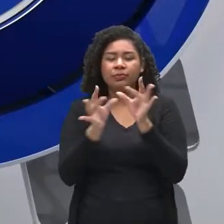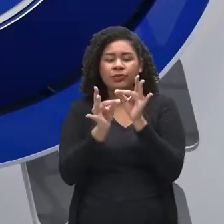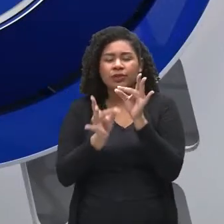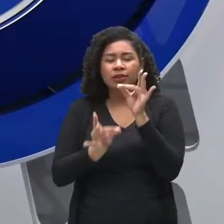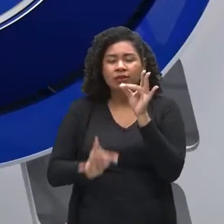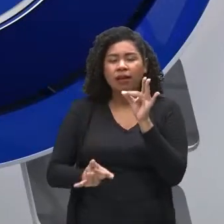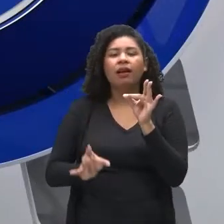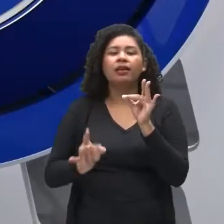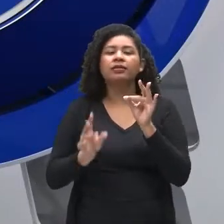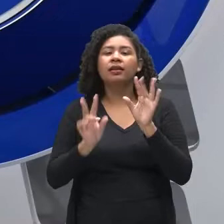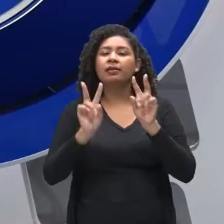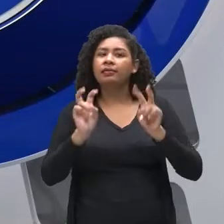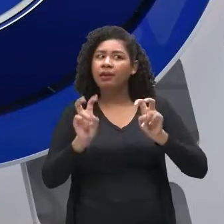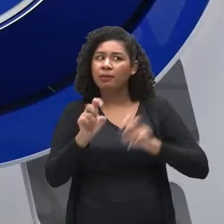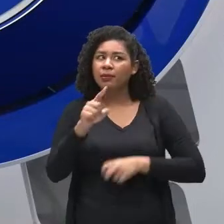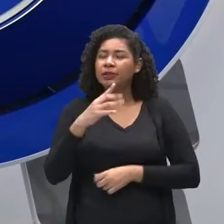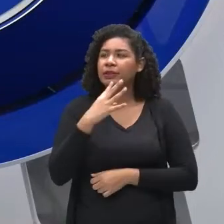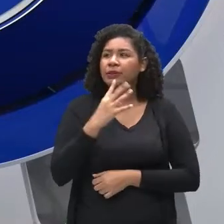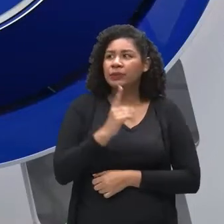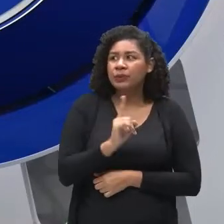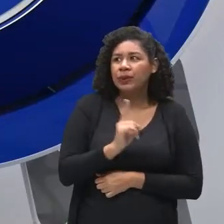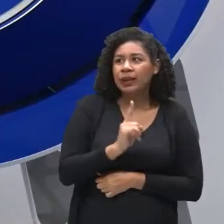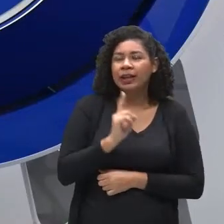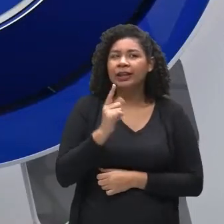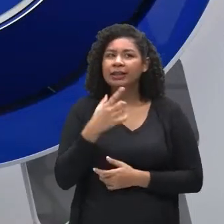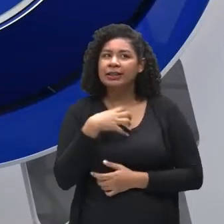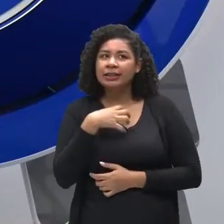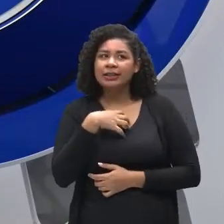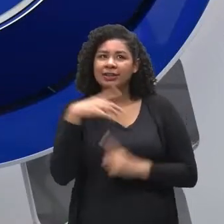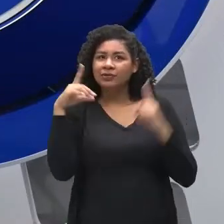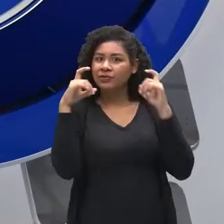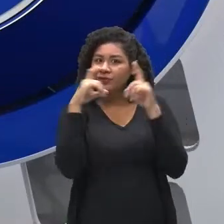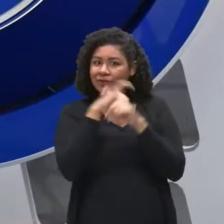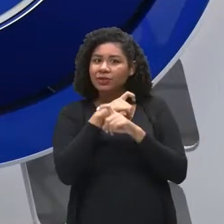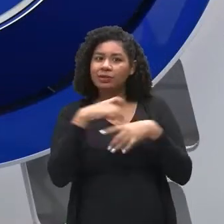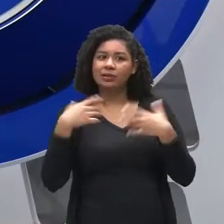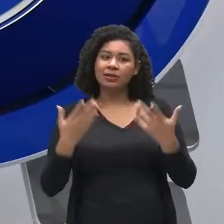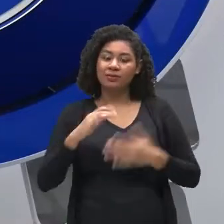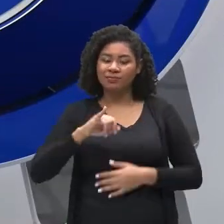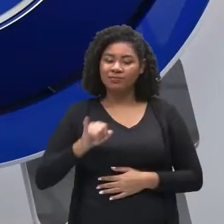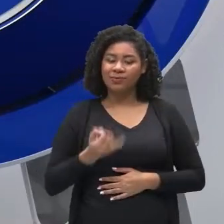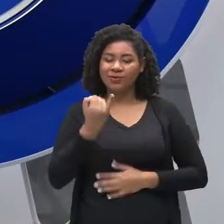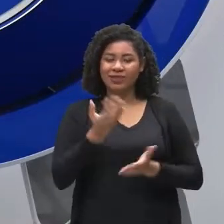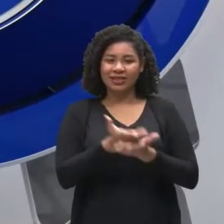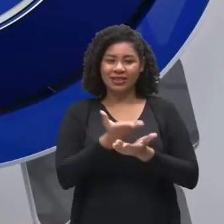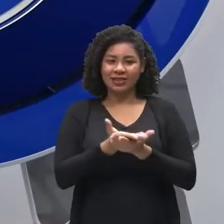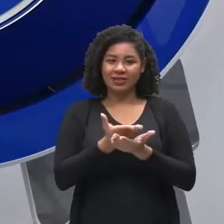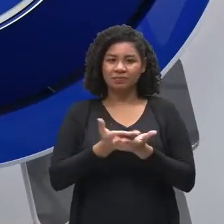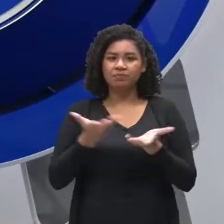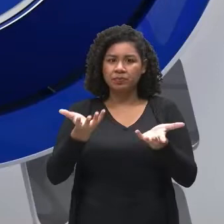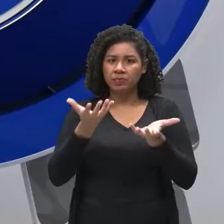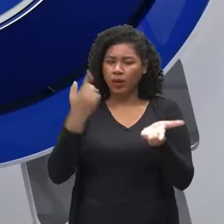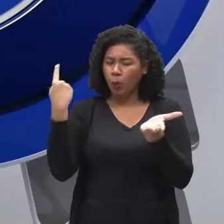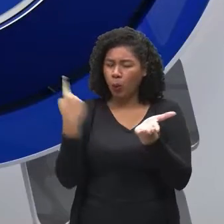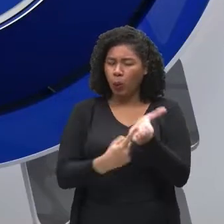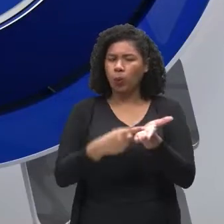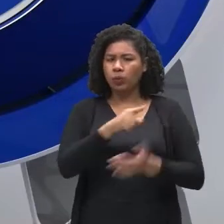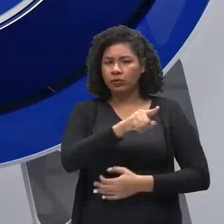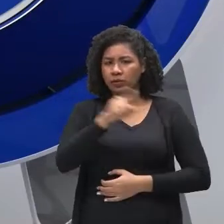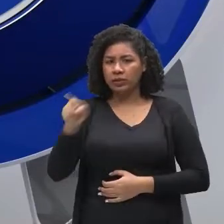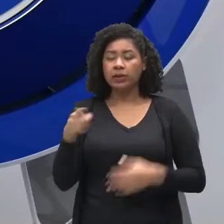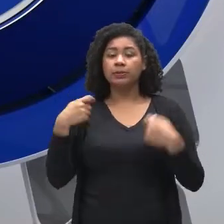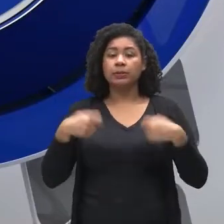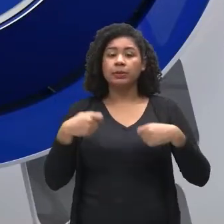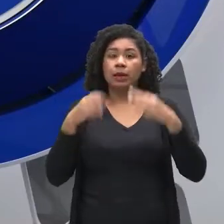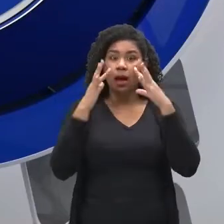esteja tão seguro assim, daqueles assuntos que você achou mais difícil. Então, quero fazer um combinado com vocês. Prestem bastante